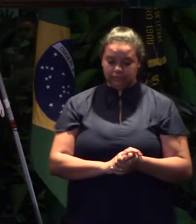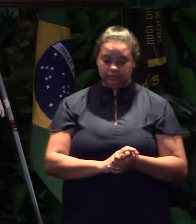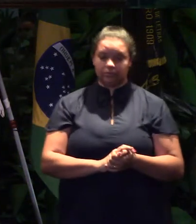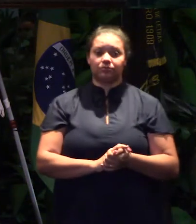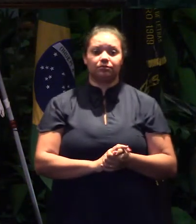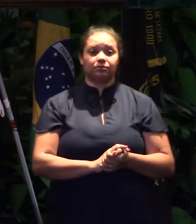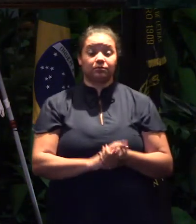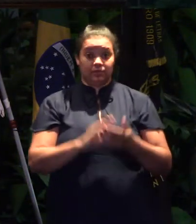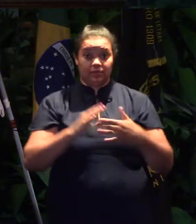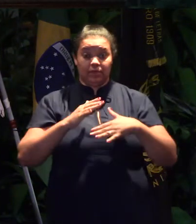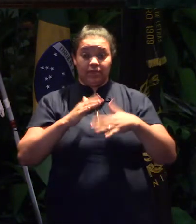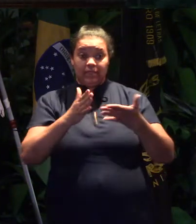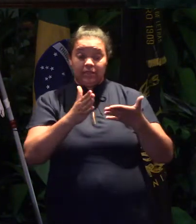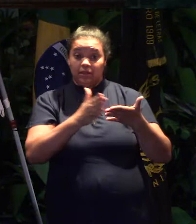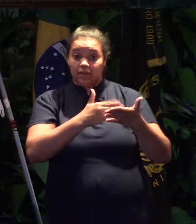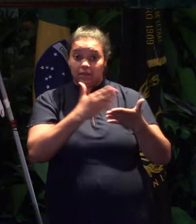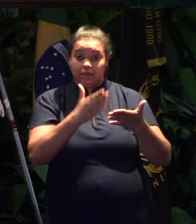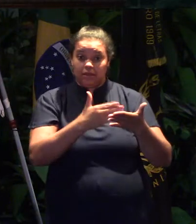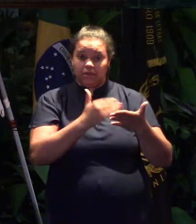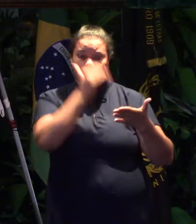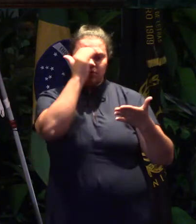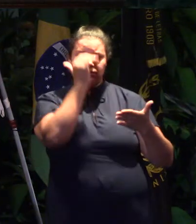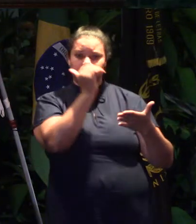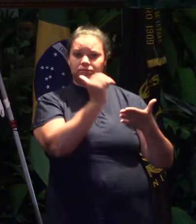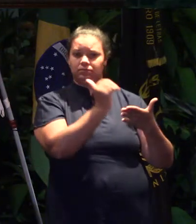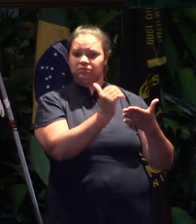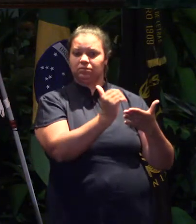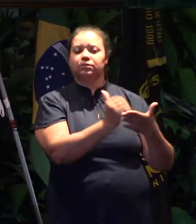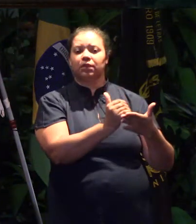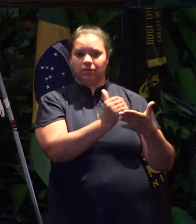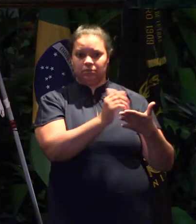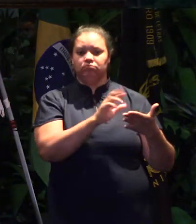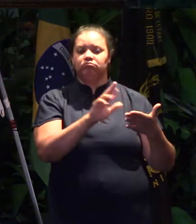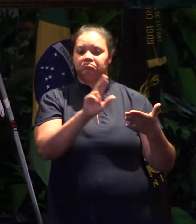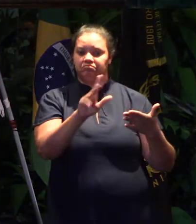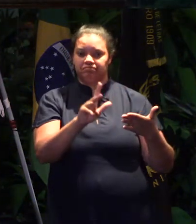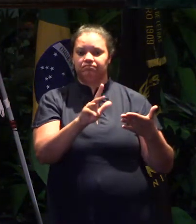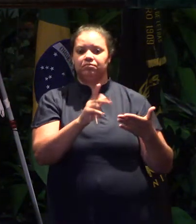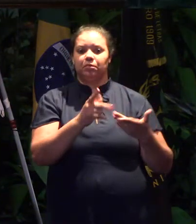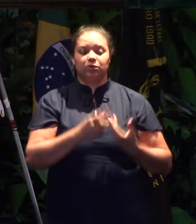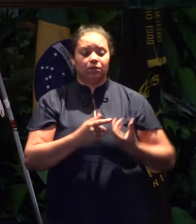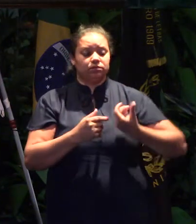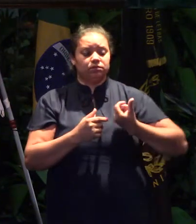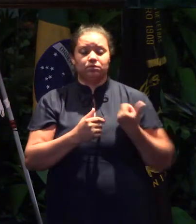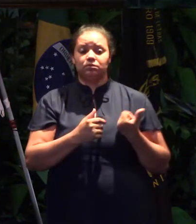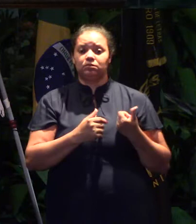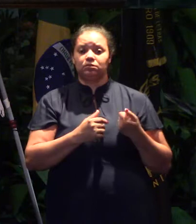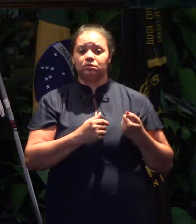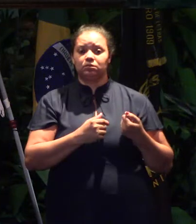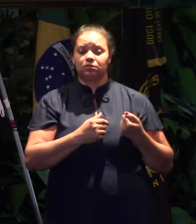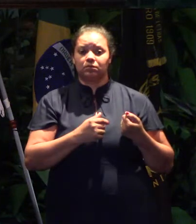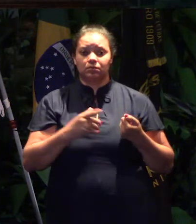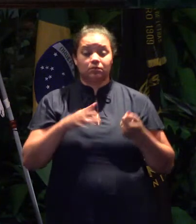enquanto o objeto livro confere um certo respeito e um status diferenciado a quem o traz consigo nas mãos, além de